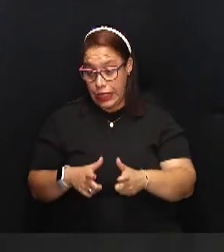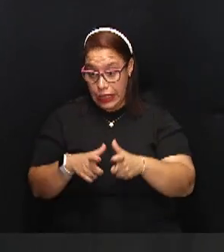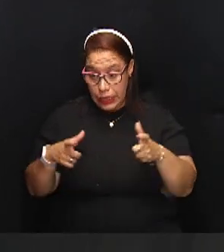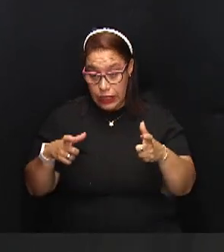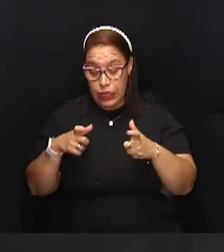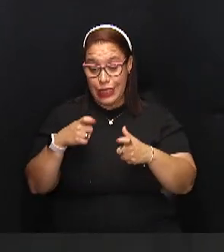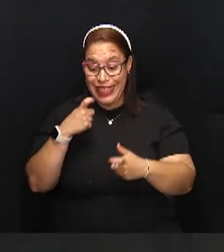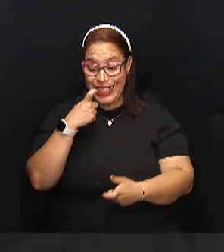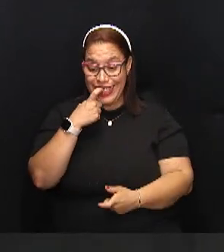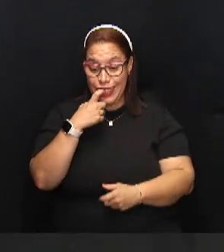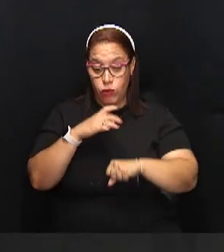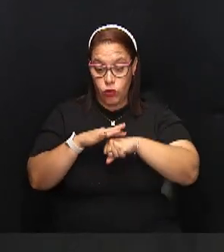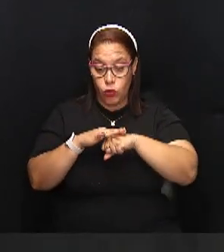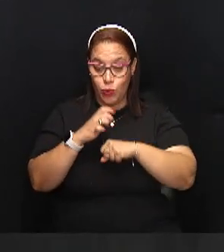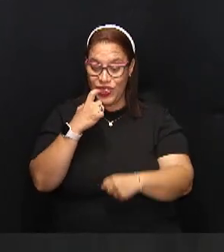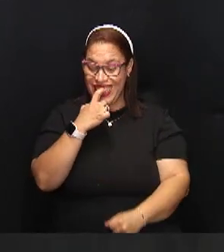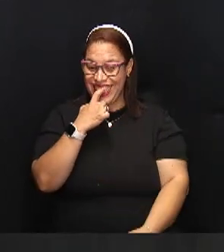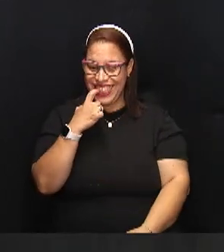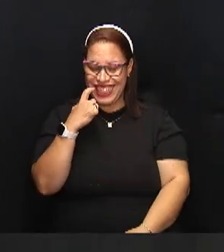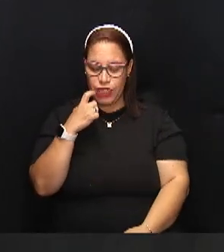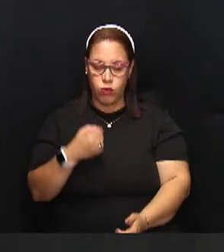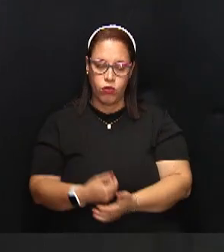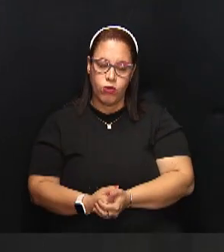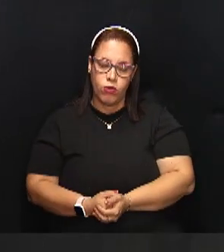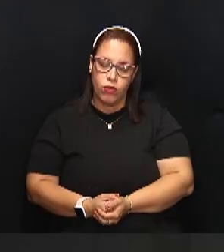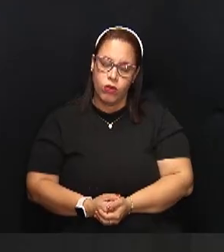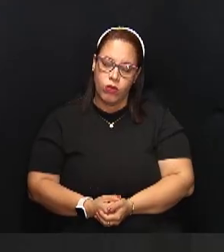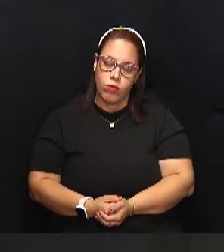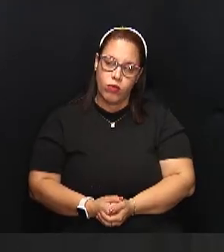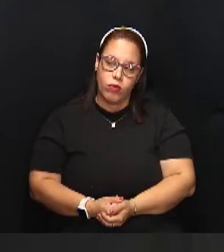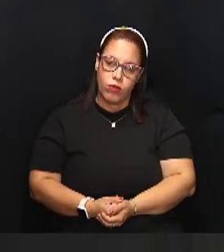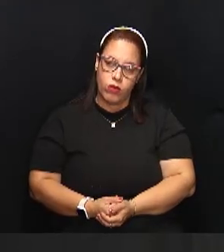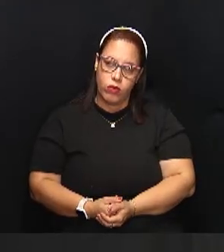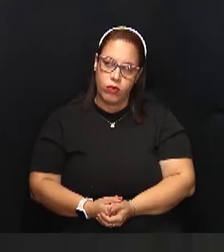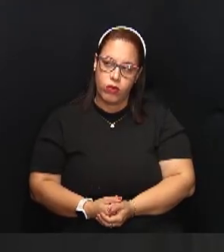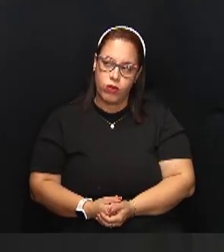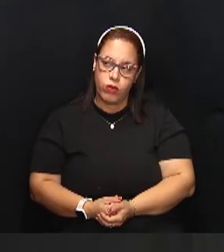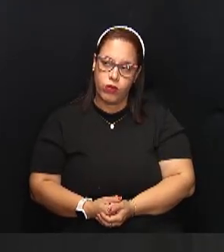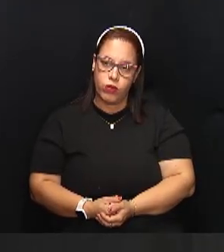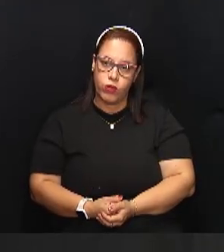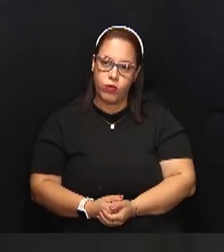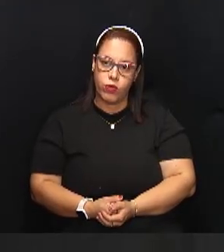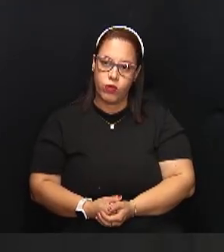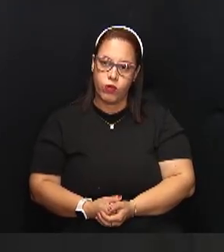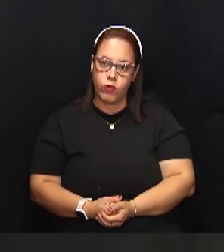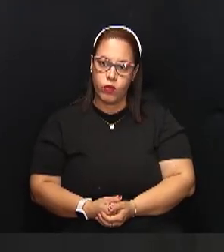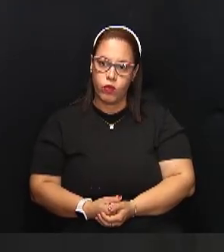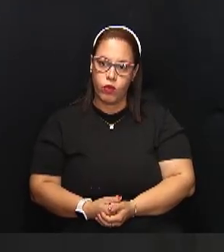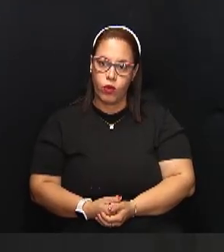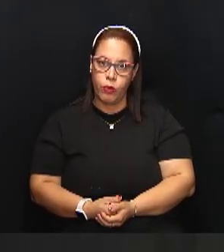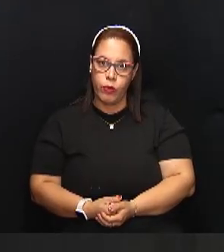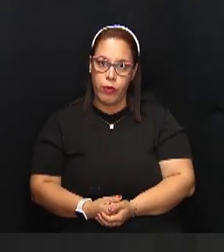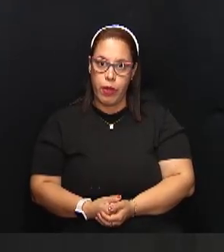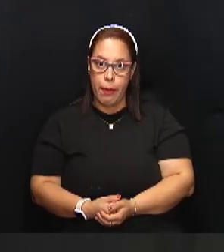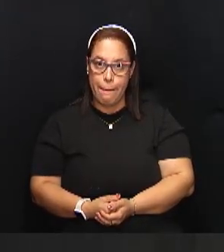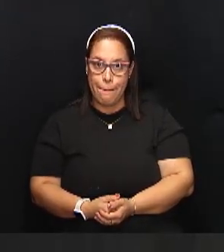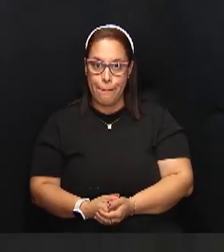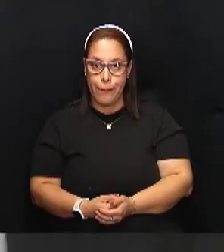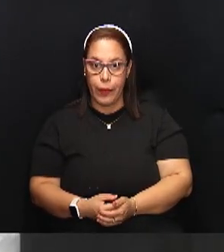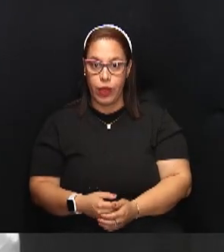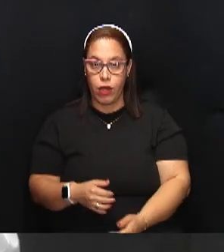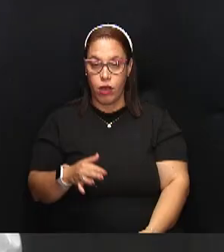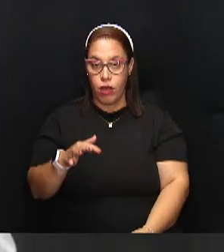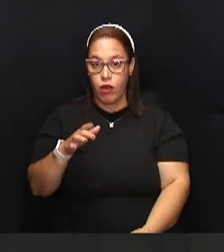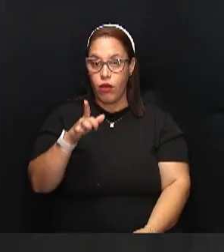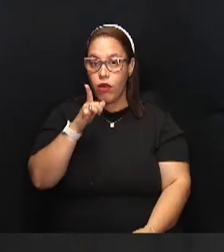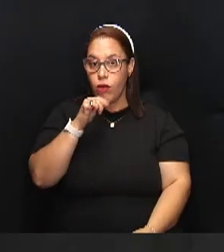cárie. Quando nós tivemos, né, a implantação da fluoretação da água,